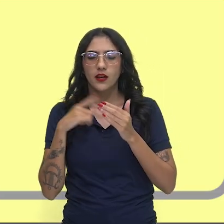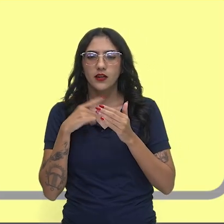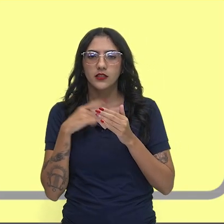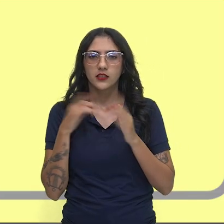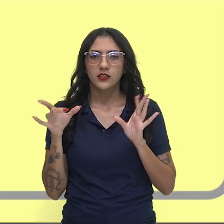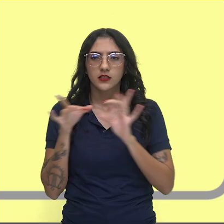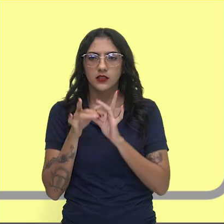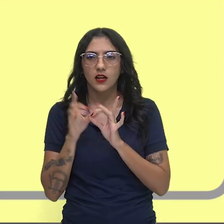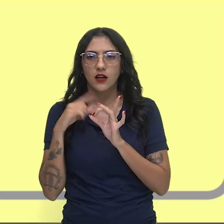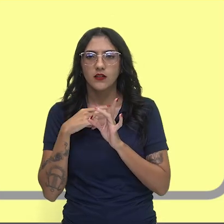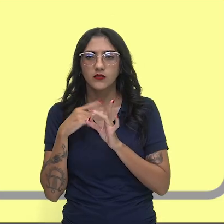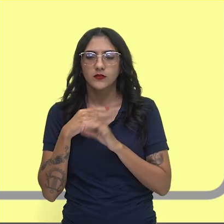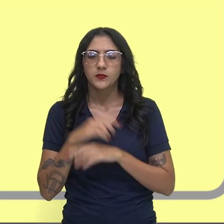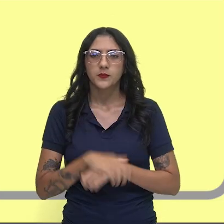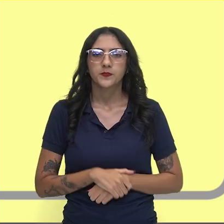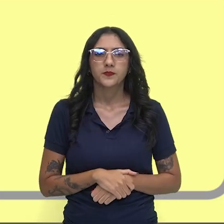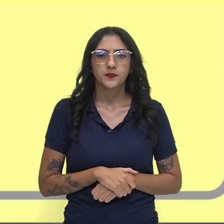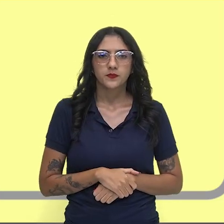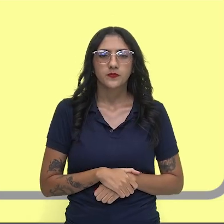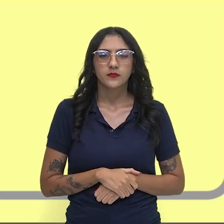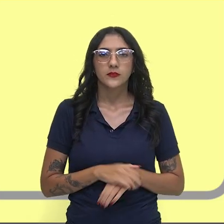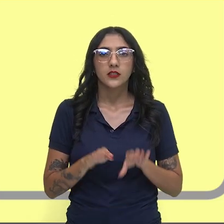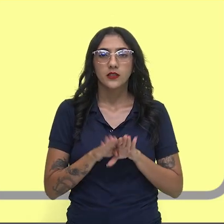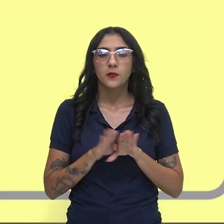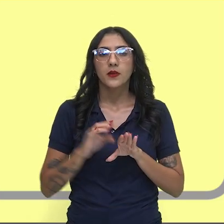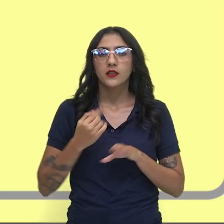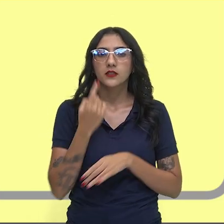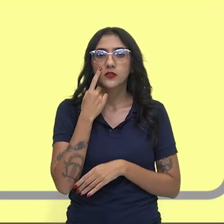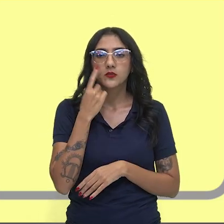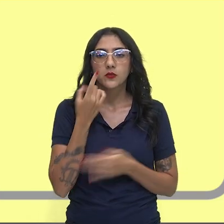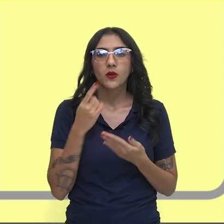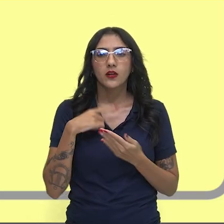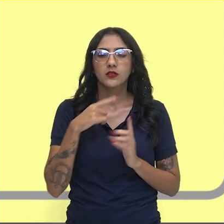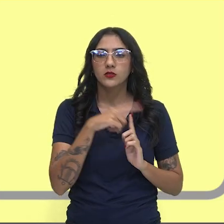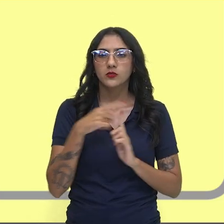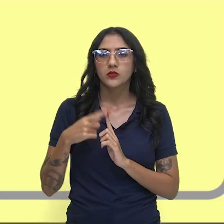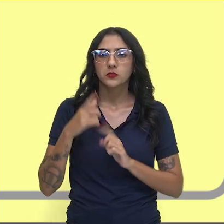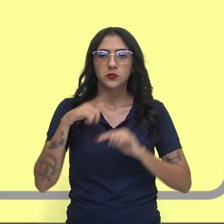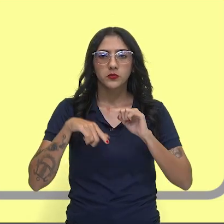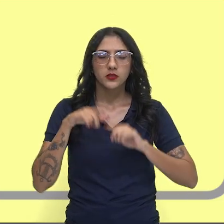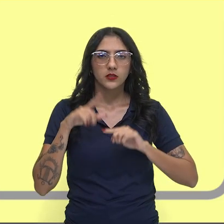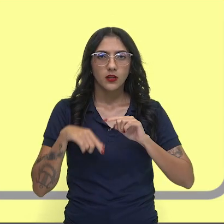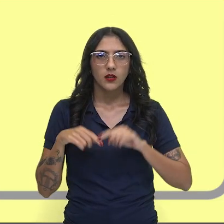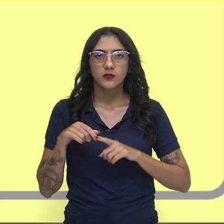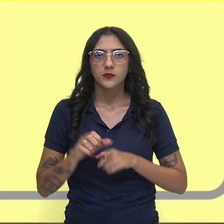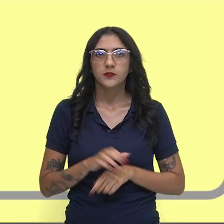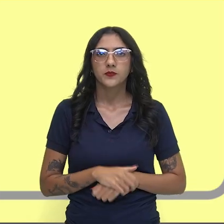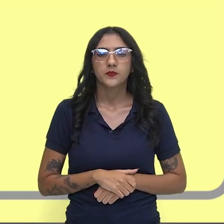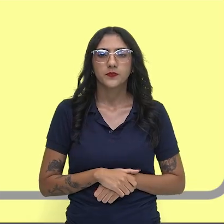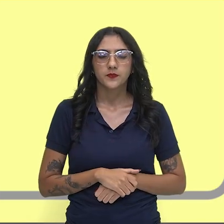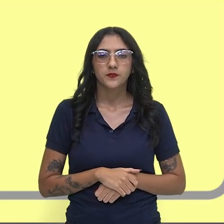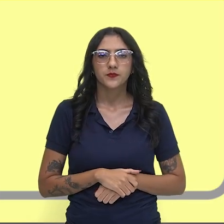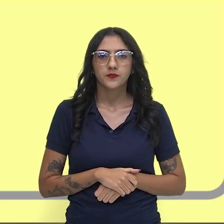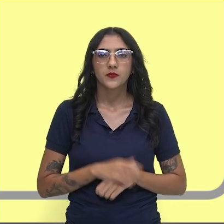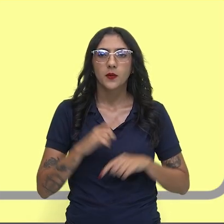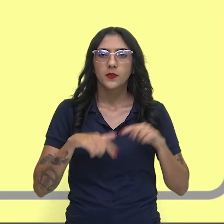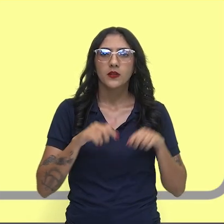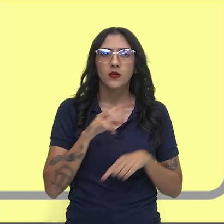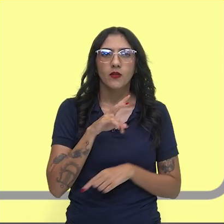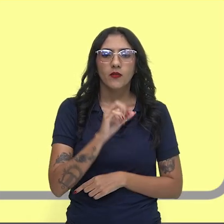fecha o circuito. Então, temos os aparelhos que medem esses dispositivos. O voltímetro,